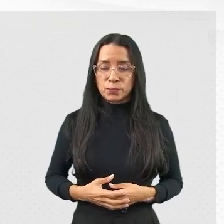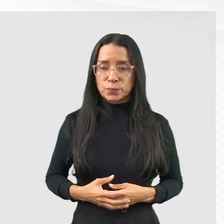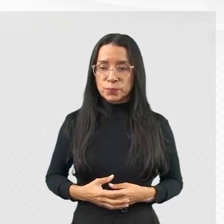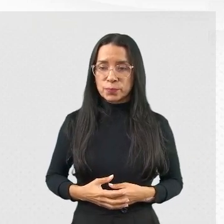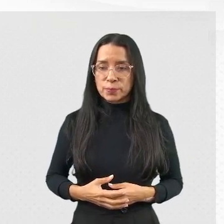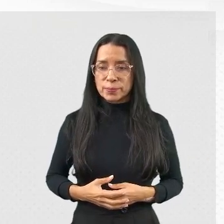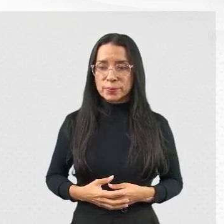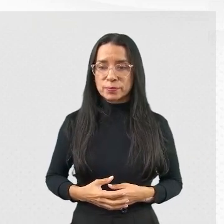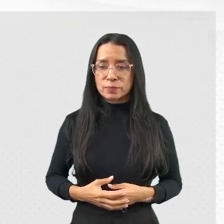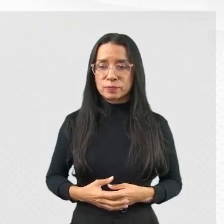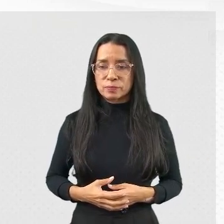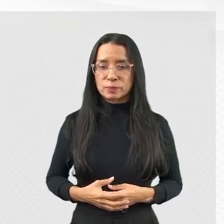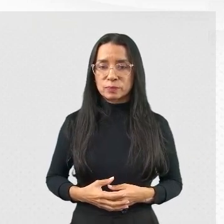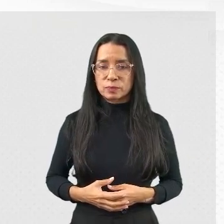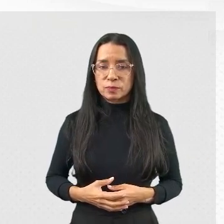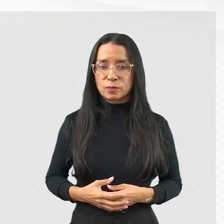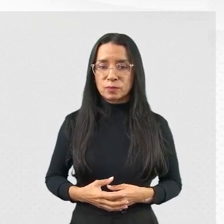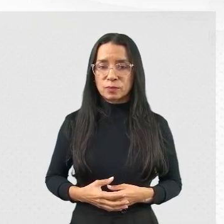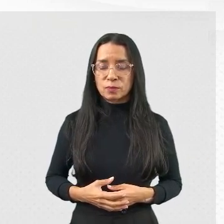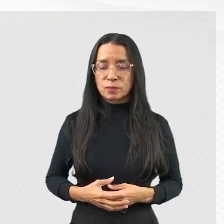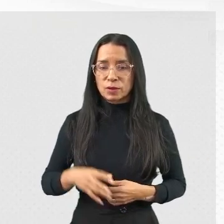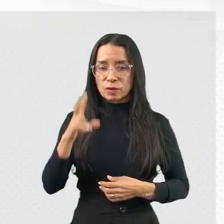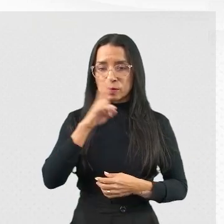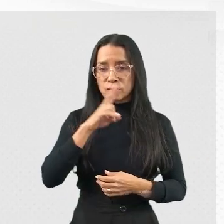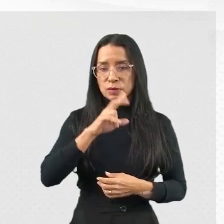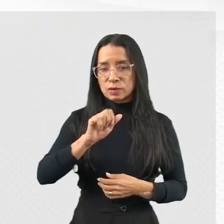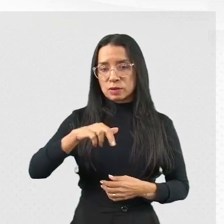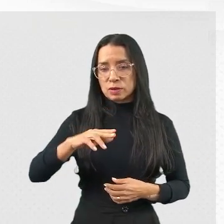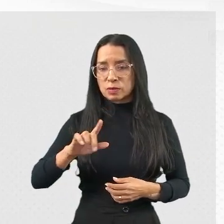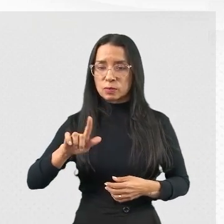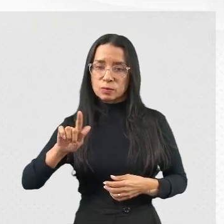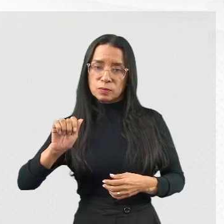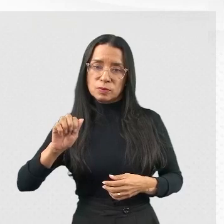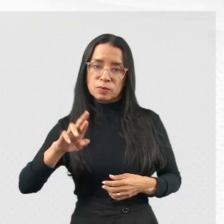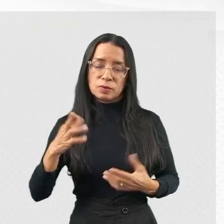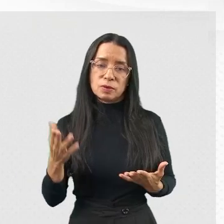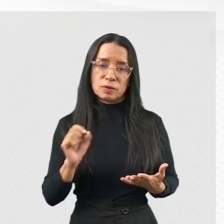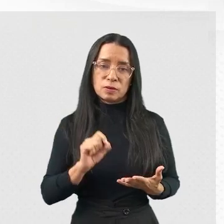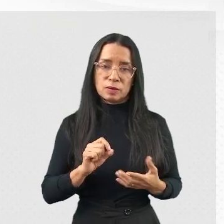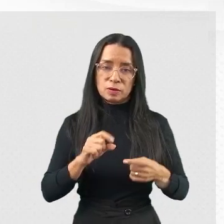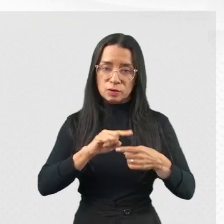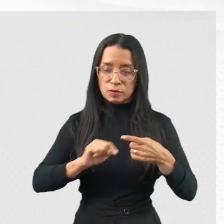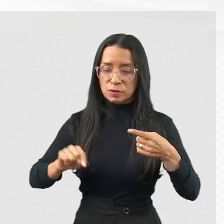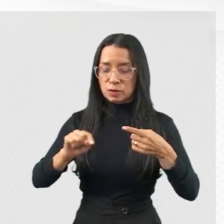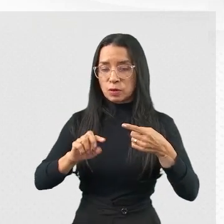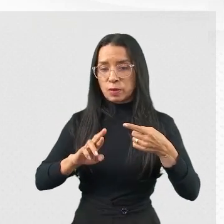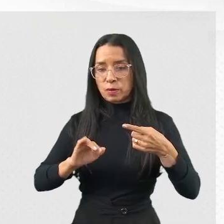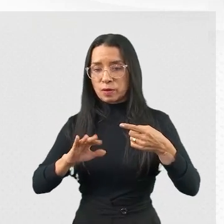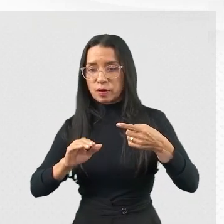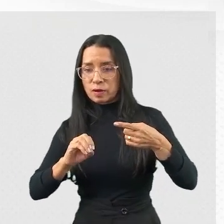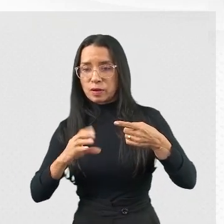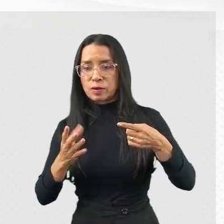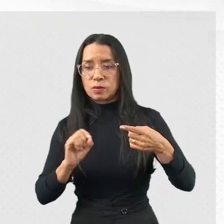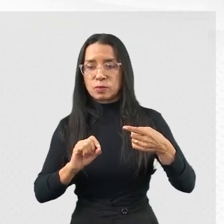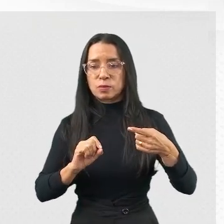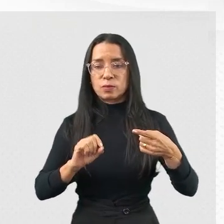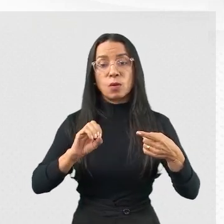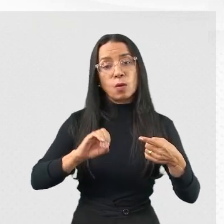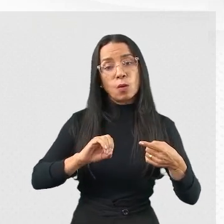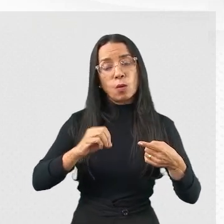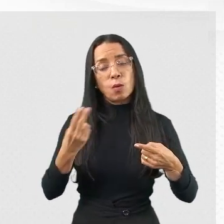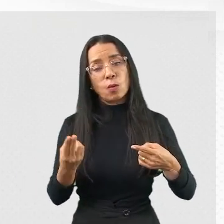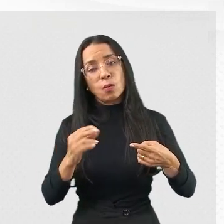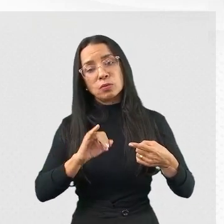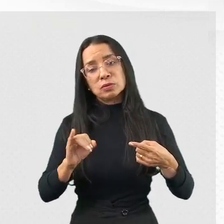velocidade linear, tá? Então, a velocidade angular é a velocidade linear dividido pelo raio. Ou, se nós fizermos